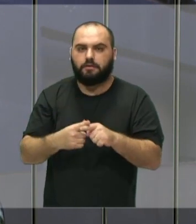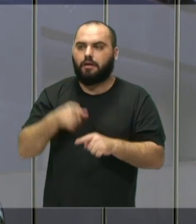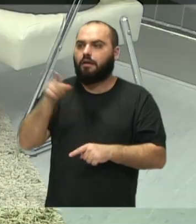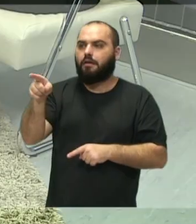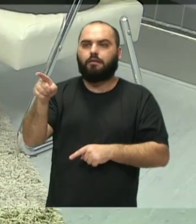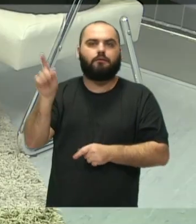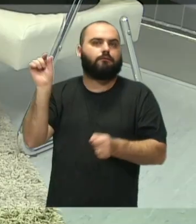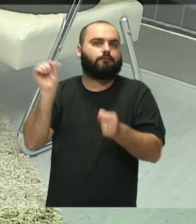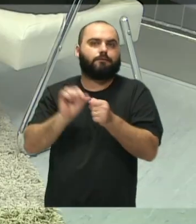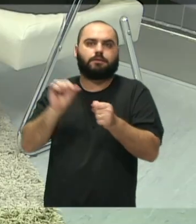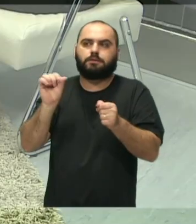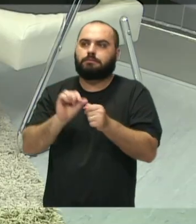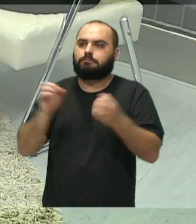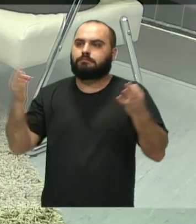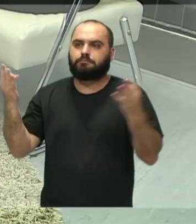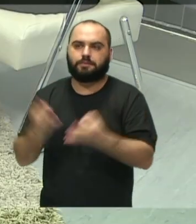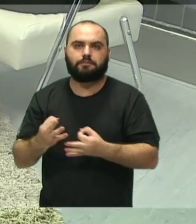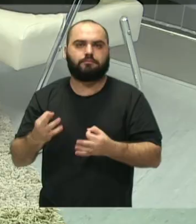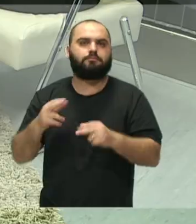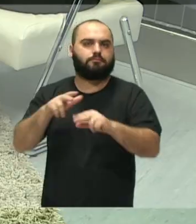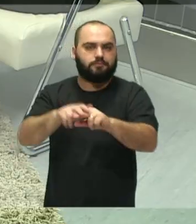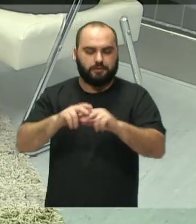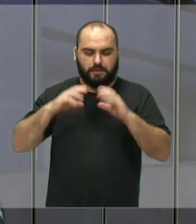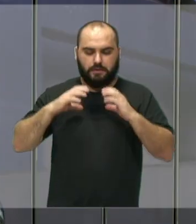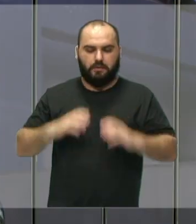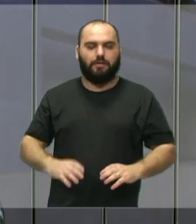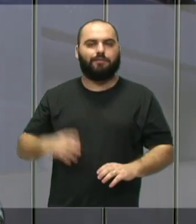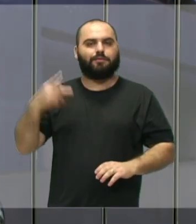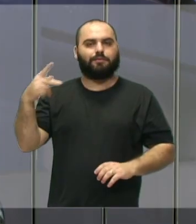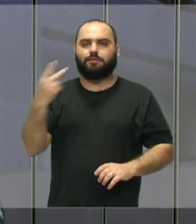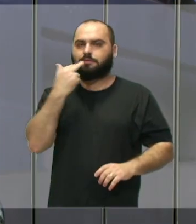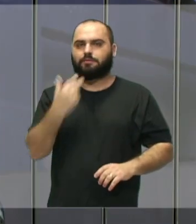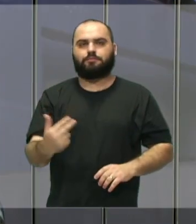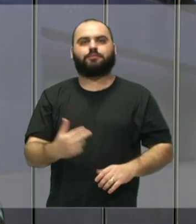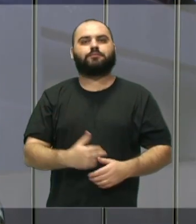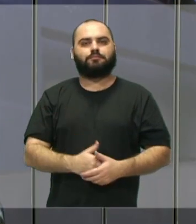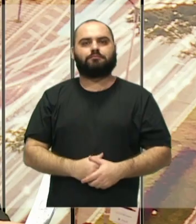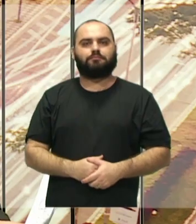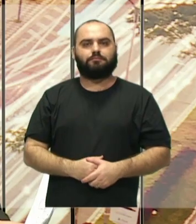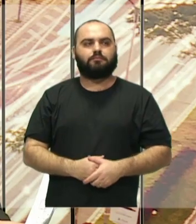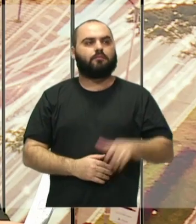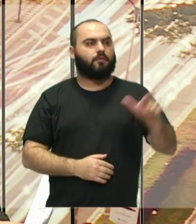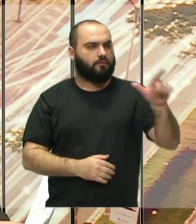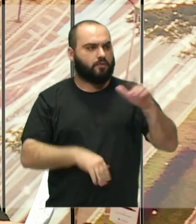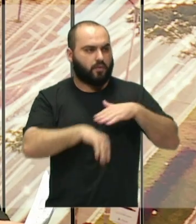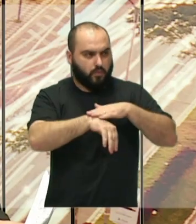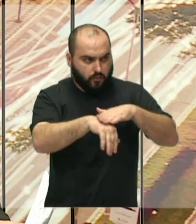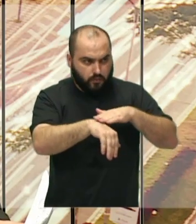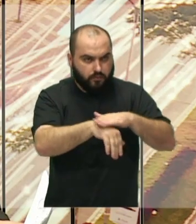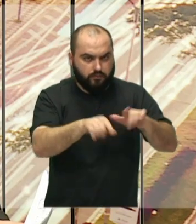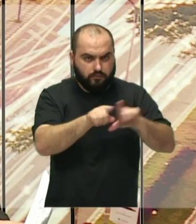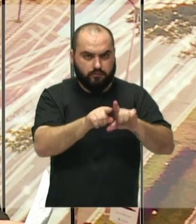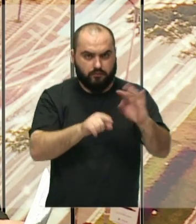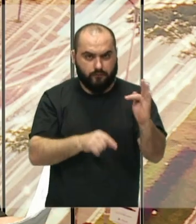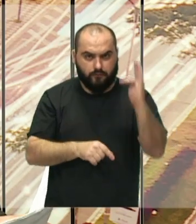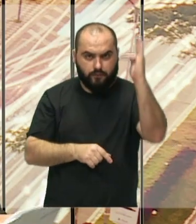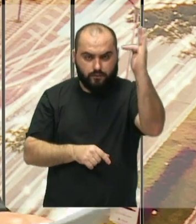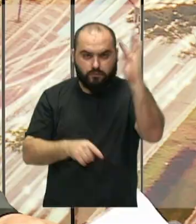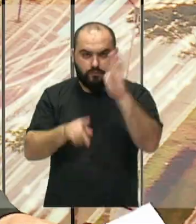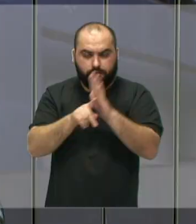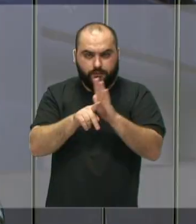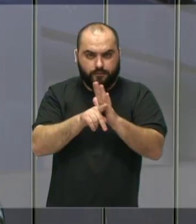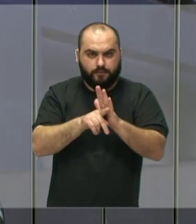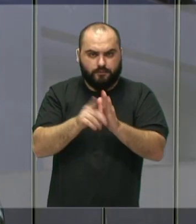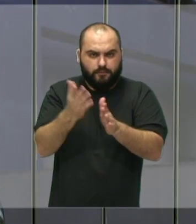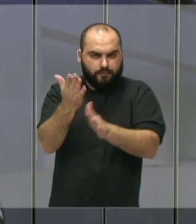precisa. E eu acho que é assim que a gente deve se comportar. A gente tem que fazer mais do que pedem, né? A senhora também tem conversado sobre o futuro da praça